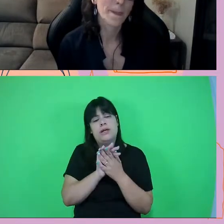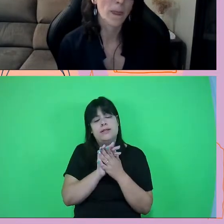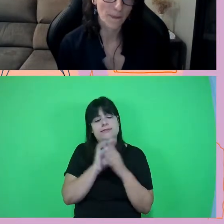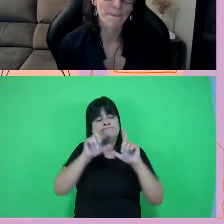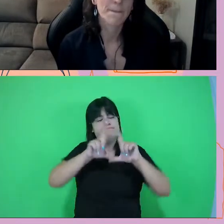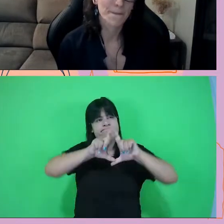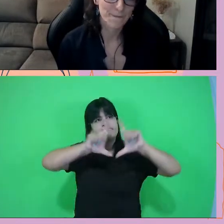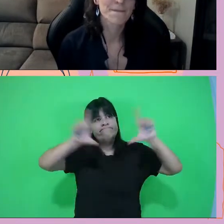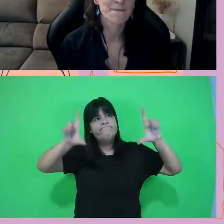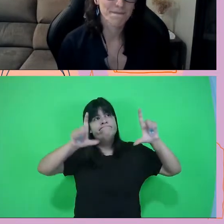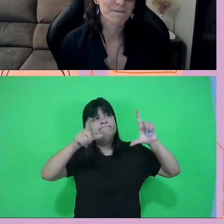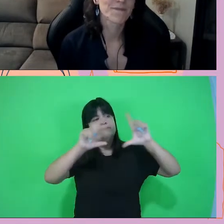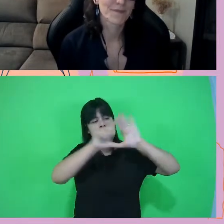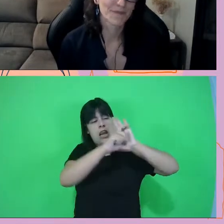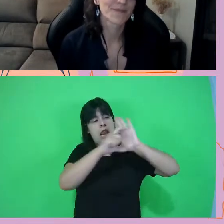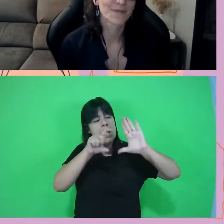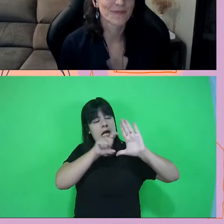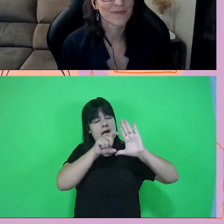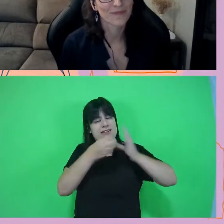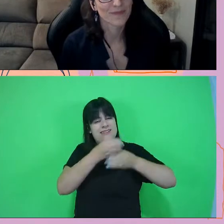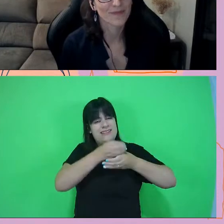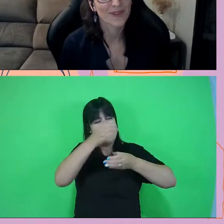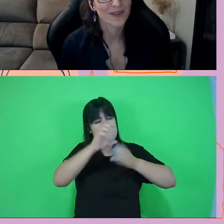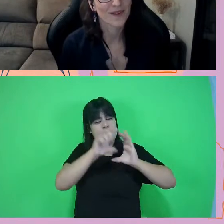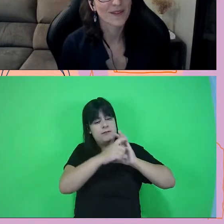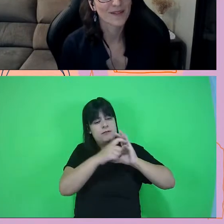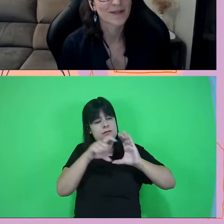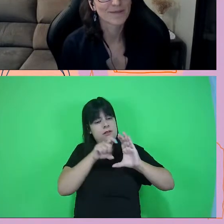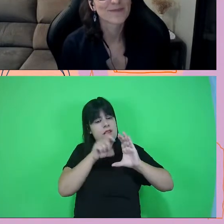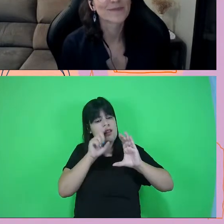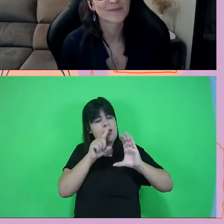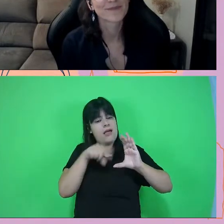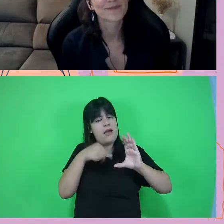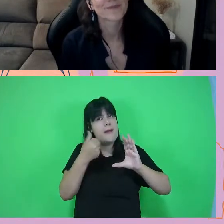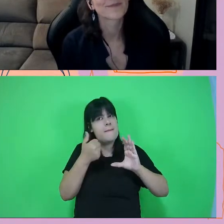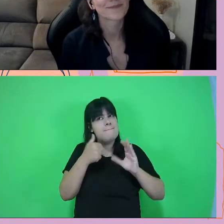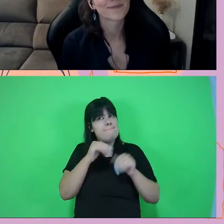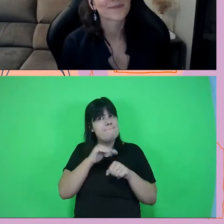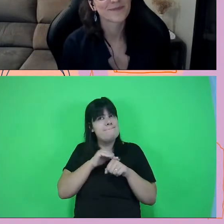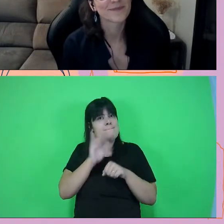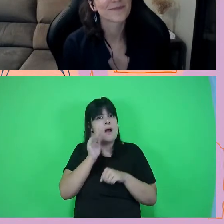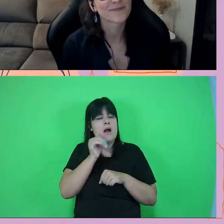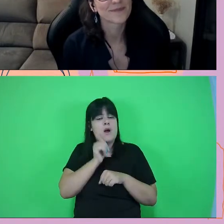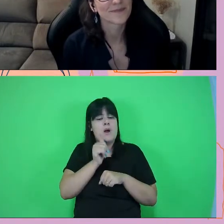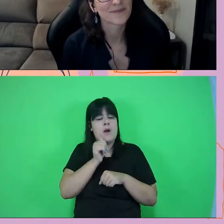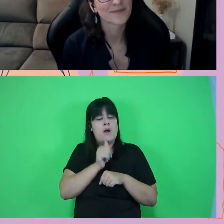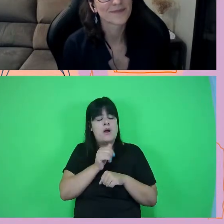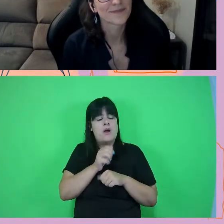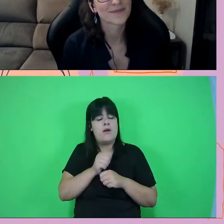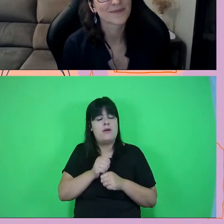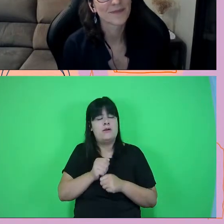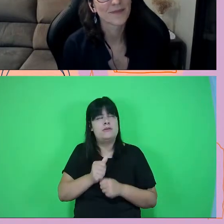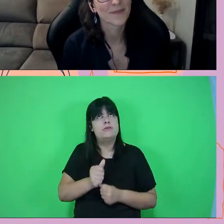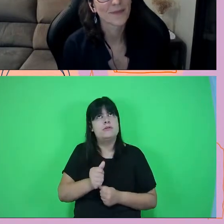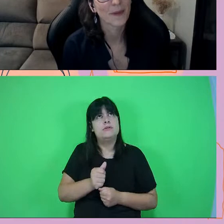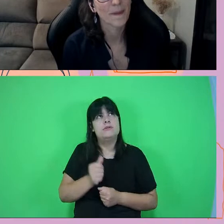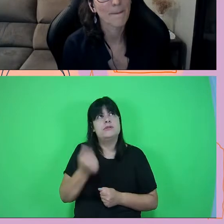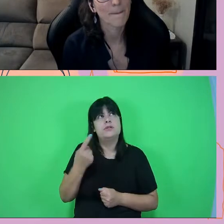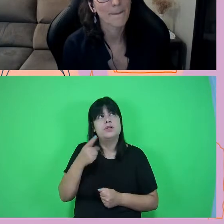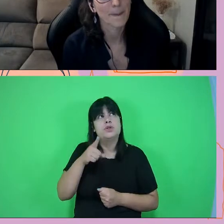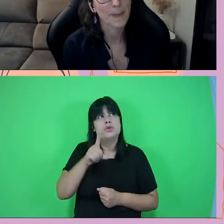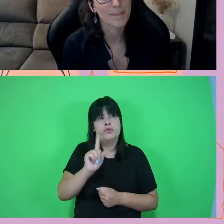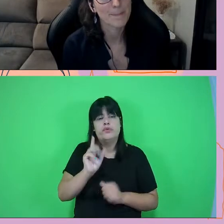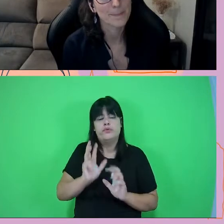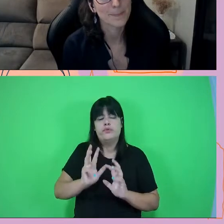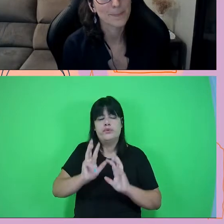da lata e tudo mais, né? Como uma coisa mais feminina. Eu fui num festival de